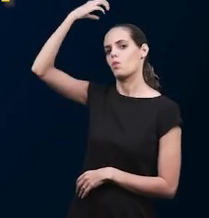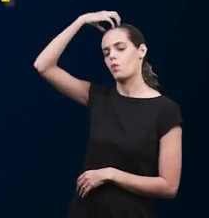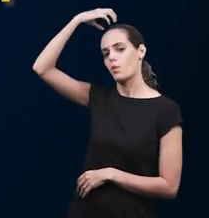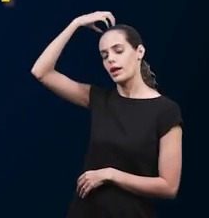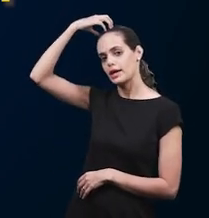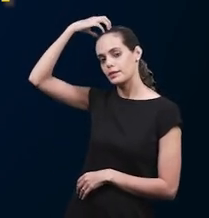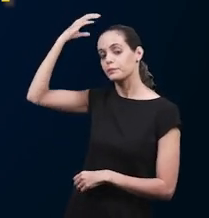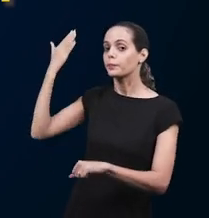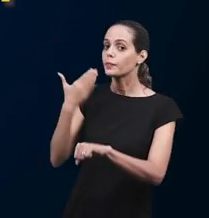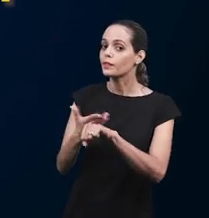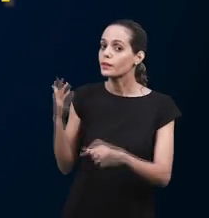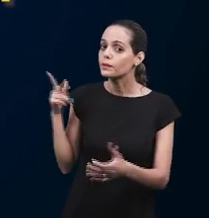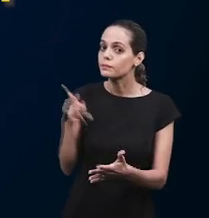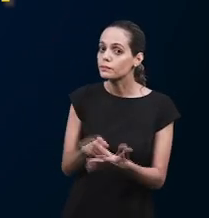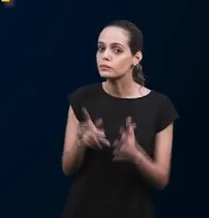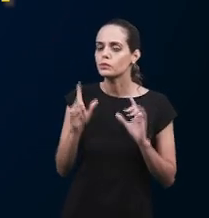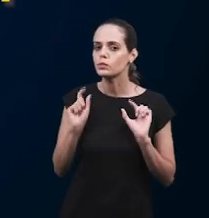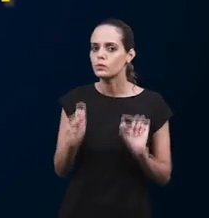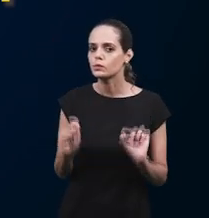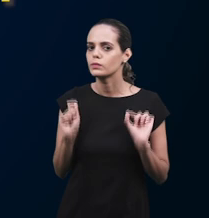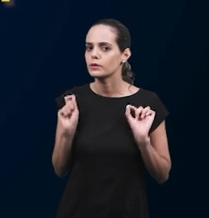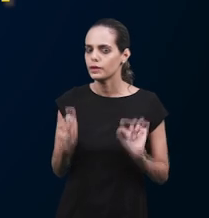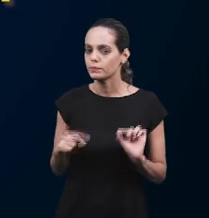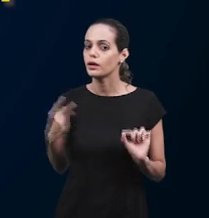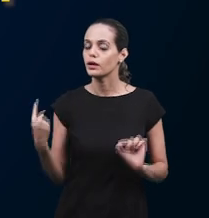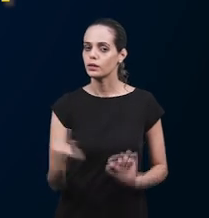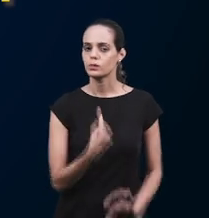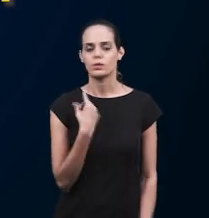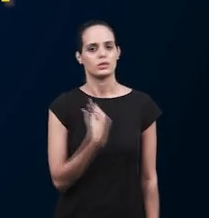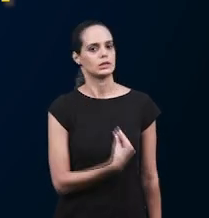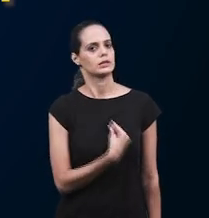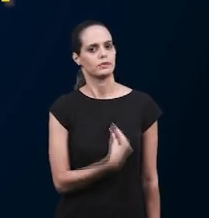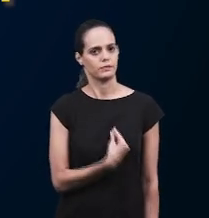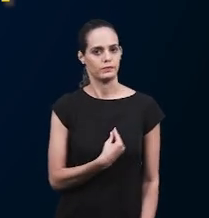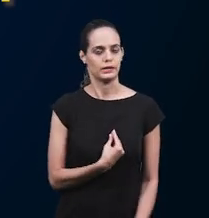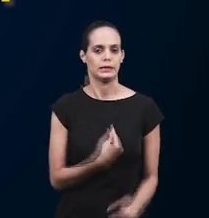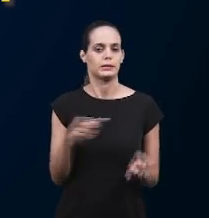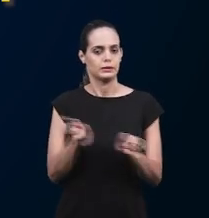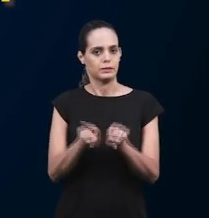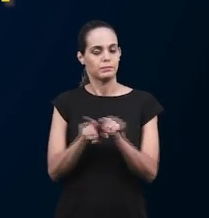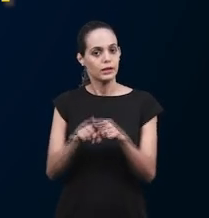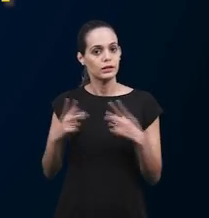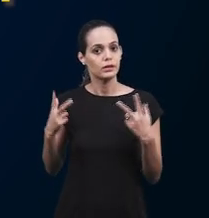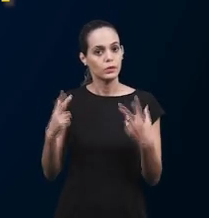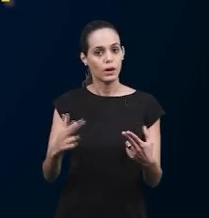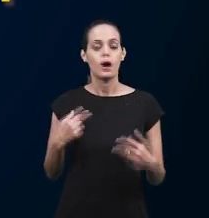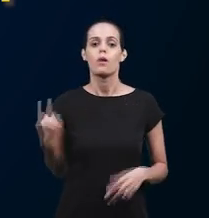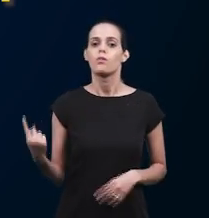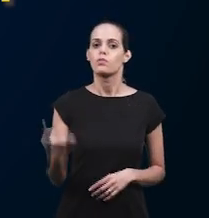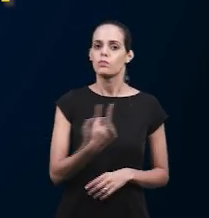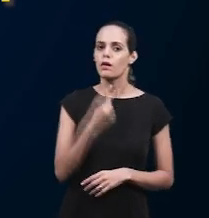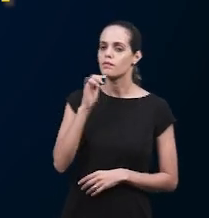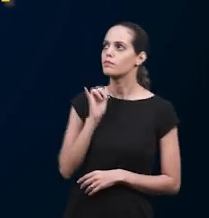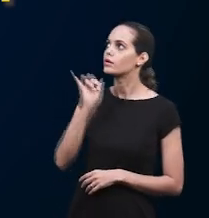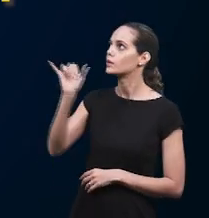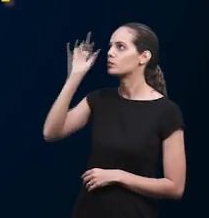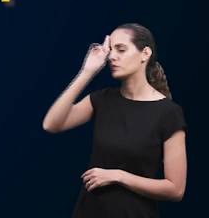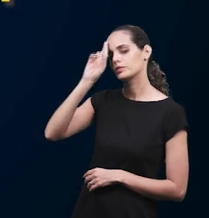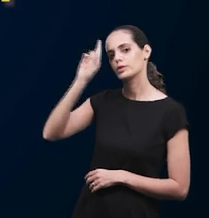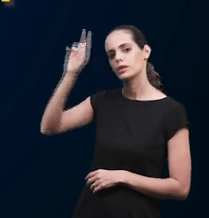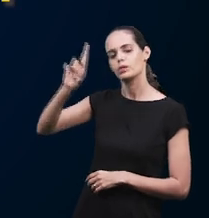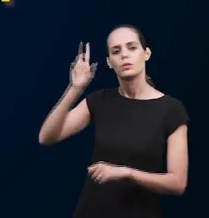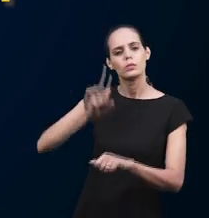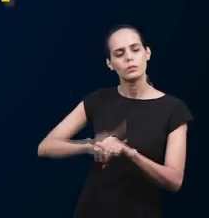senhor. Então, na verdade, na prática, a nossa vida, ela deve ser dessa forma. Nós